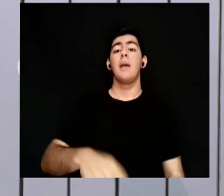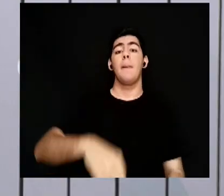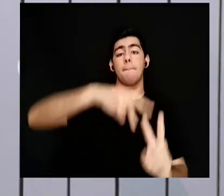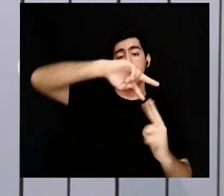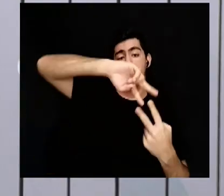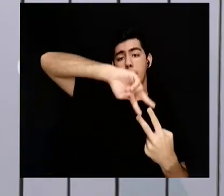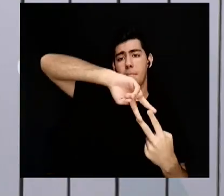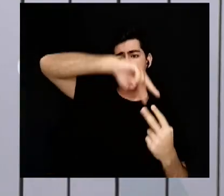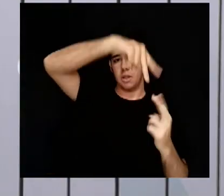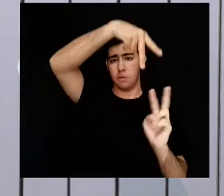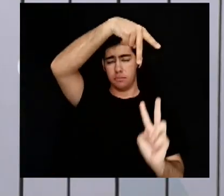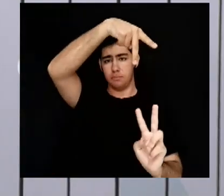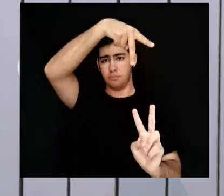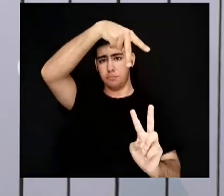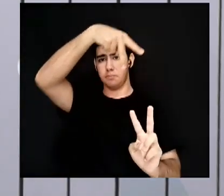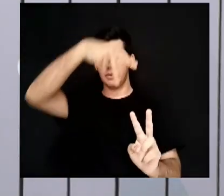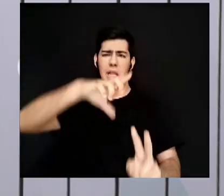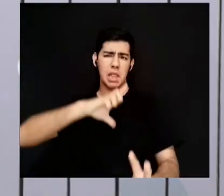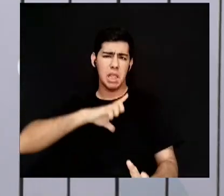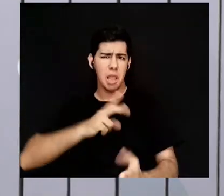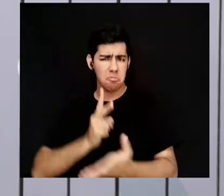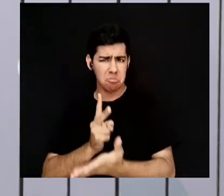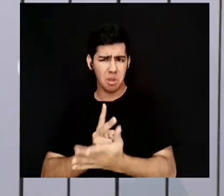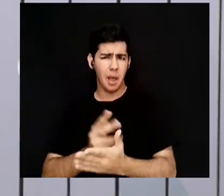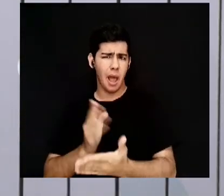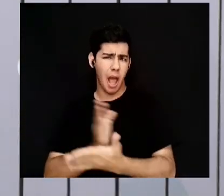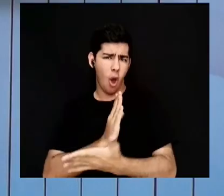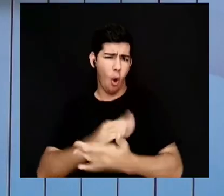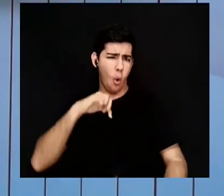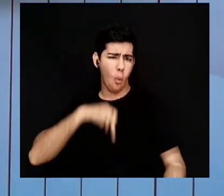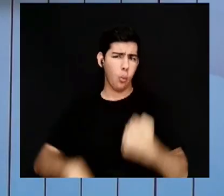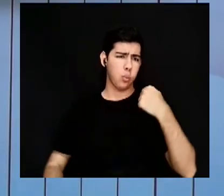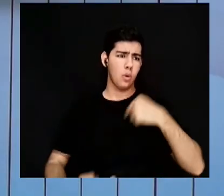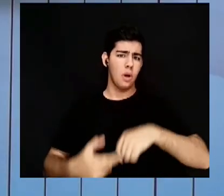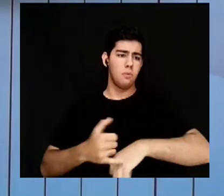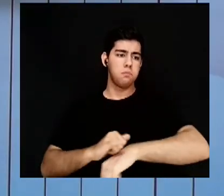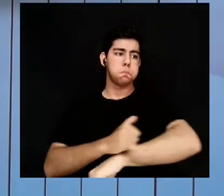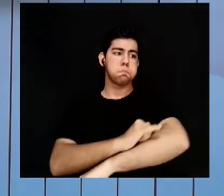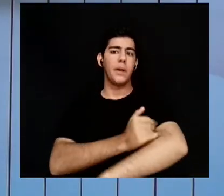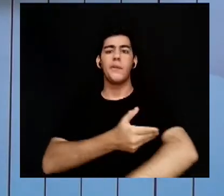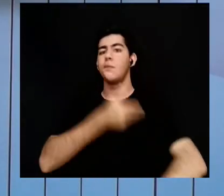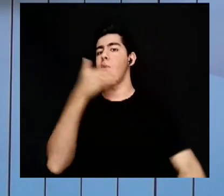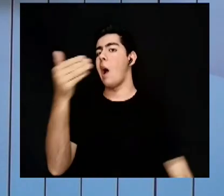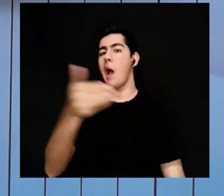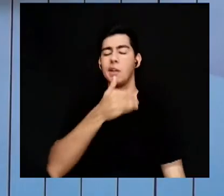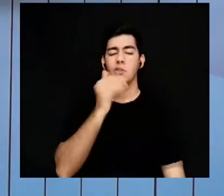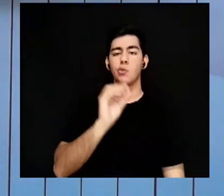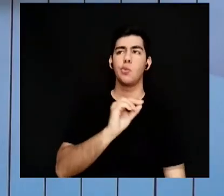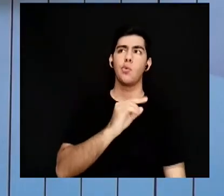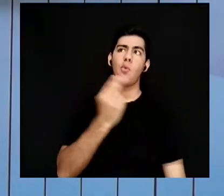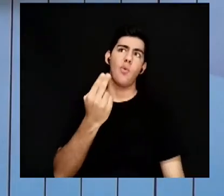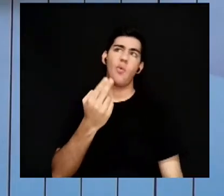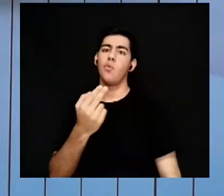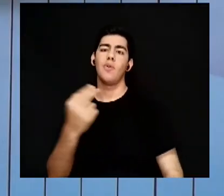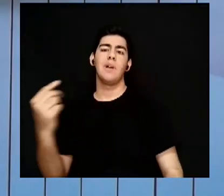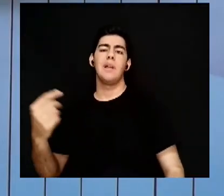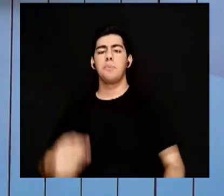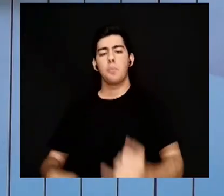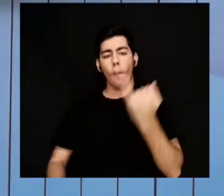aquele organismo que engorda mais fácil, aquele que emagrece mais rápido? Isso é verdade ou é